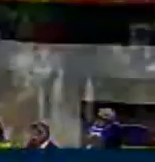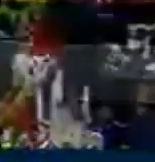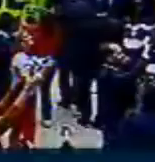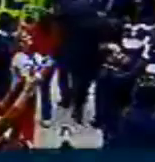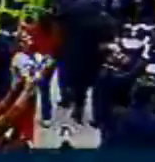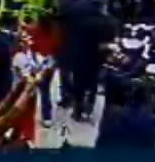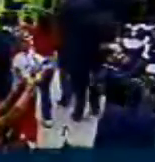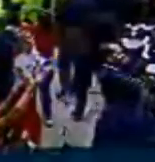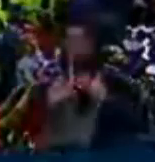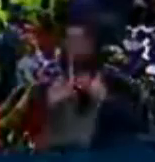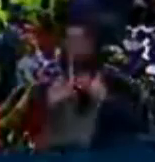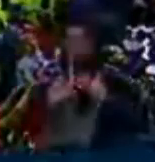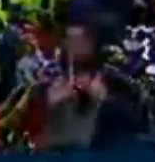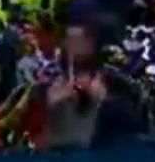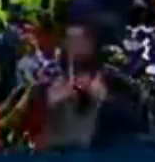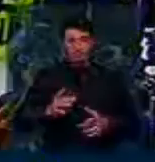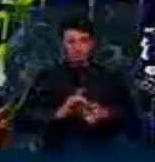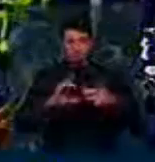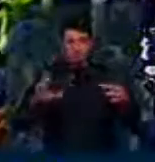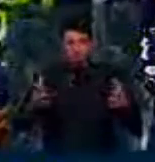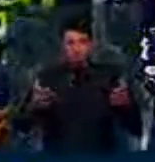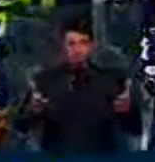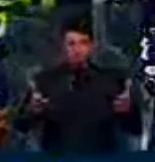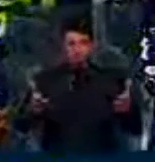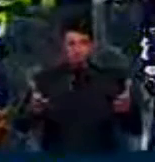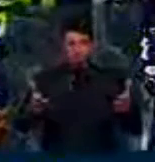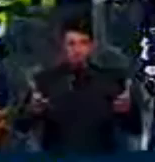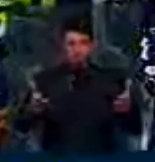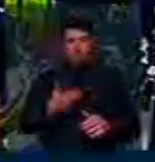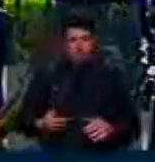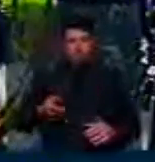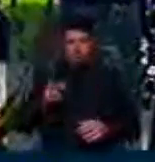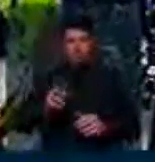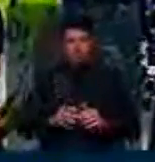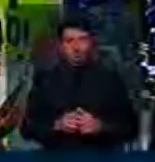Solicitaria aos parlamentares que liberassem a nossa audiência, a nossa comissão geral, por favor.